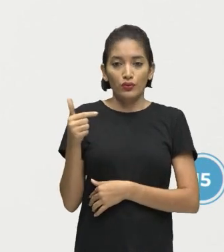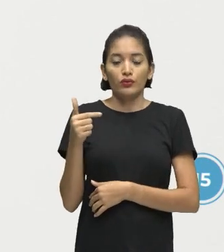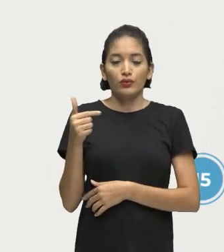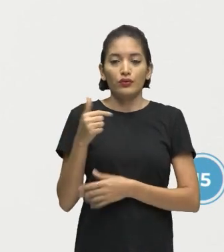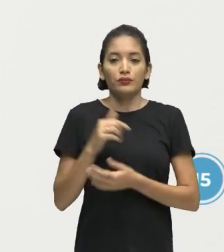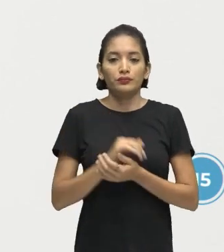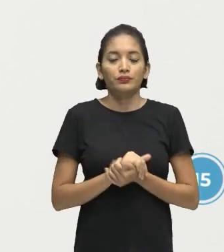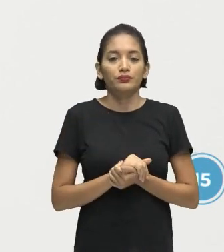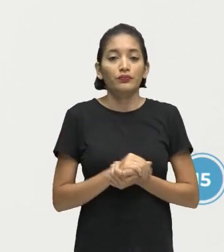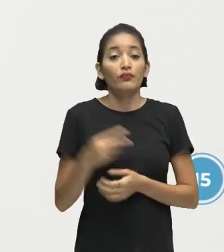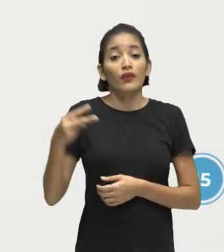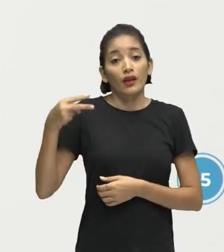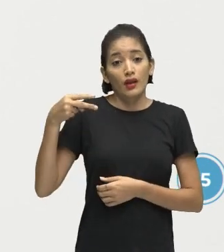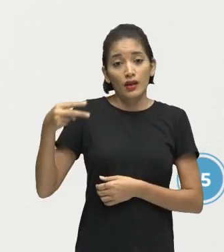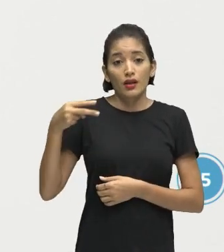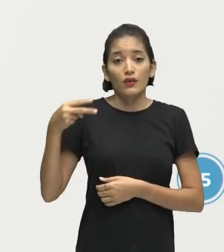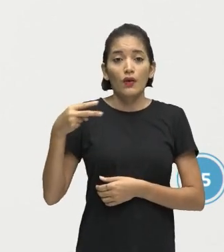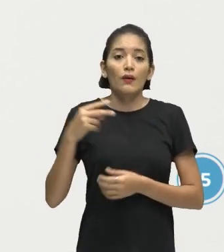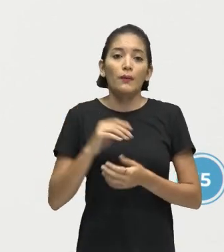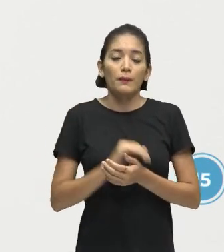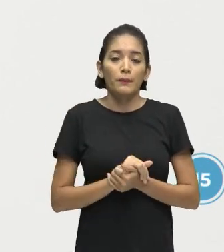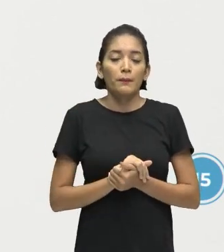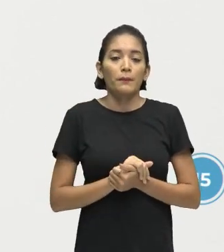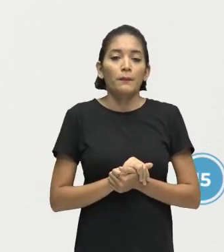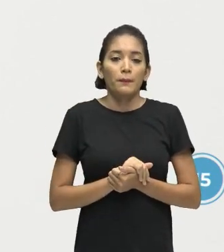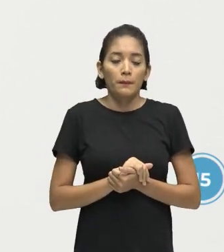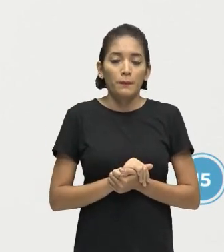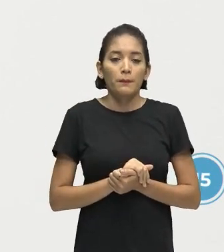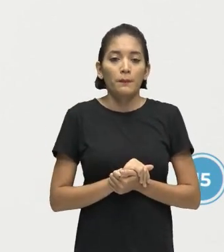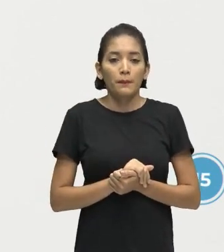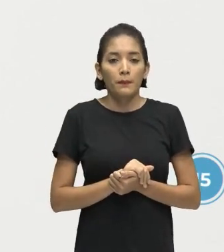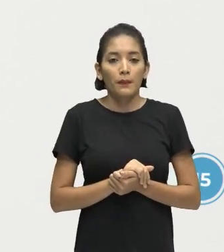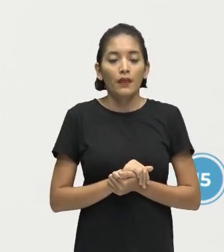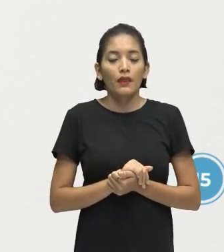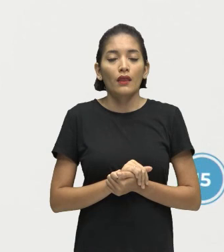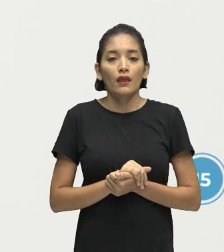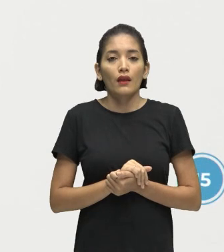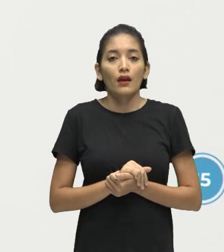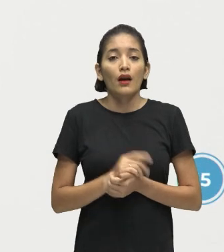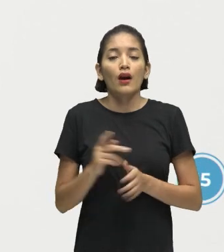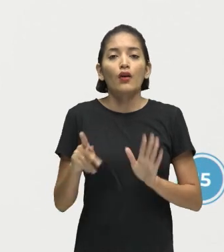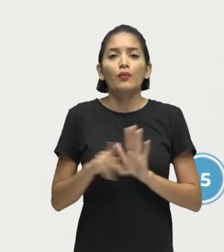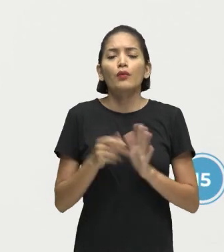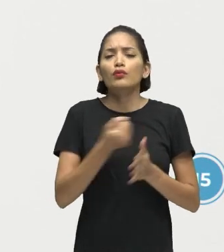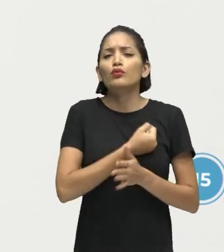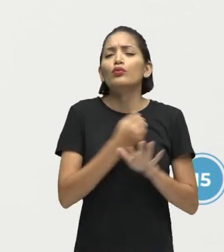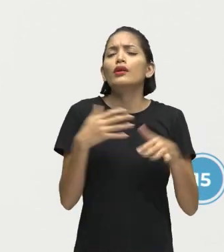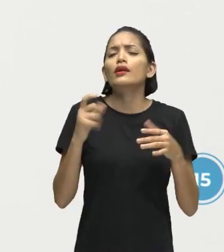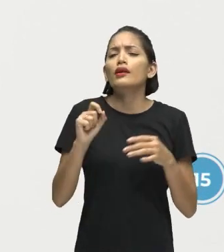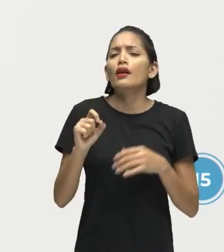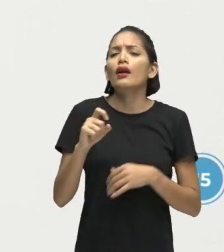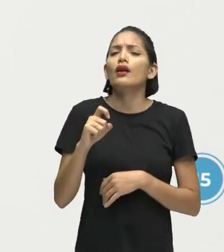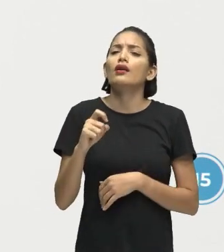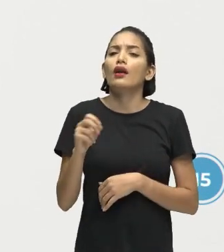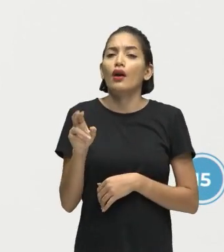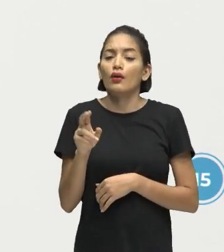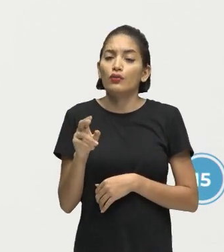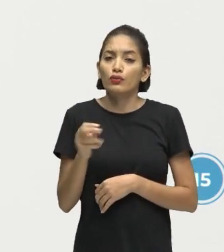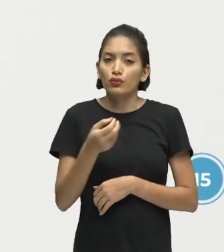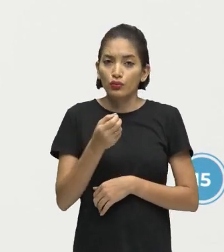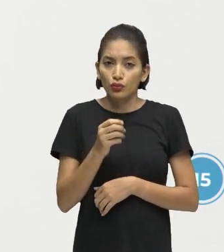2. É igual, sinal de igual, ao próprio número. Quem é o número? O